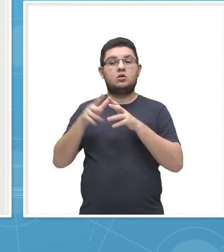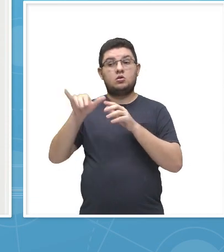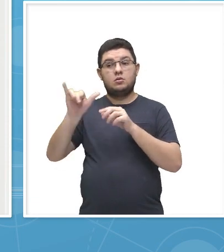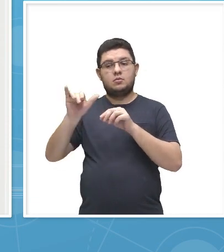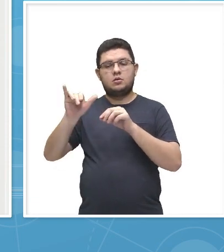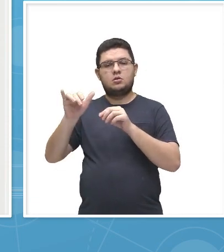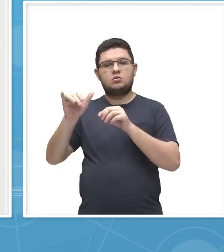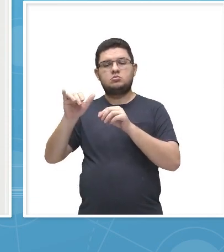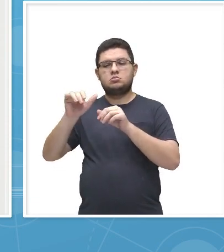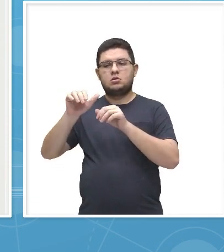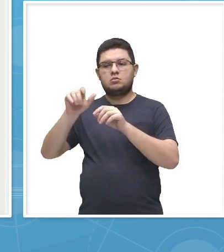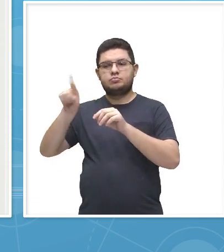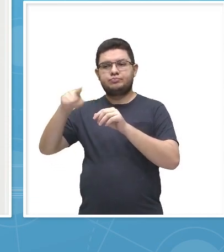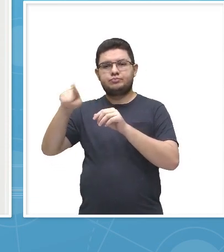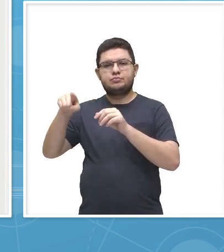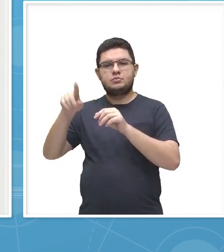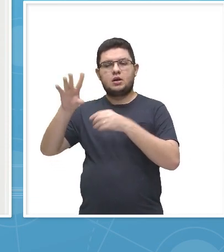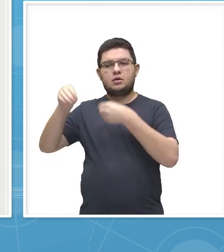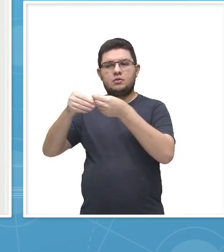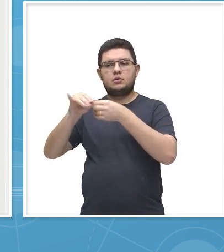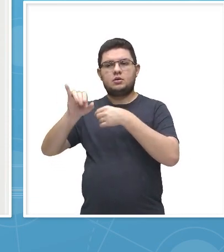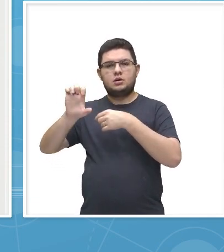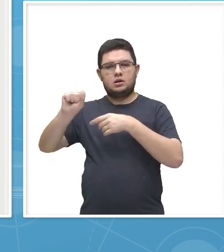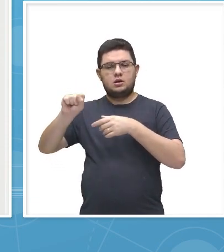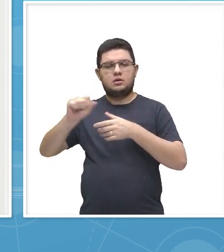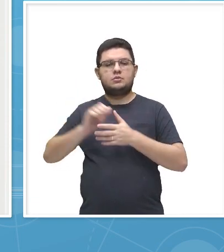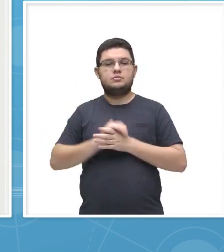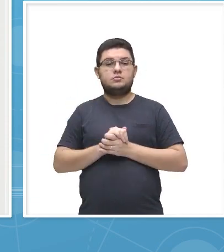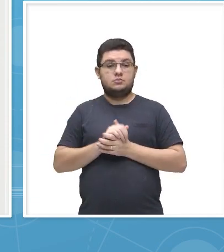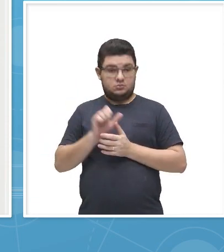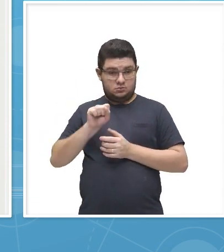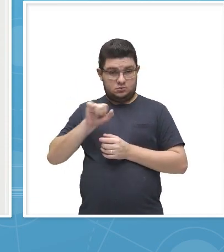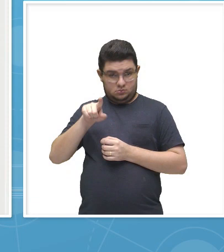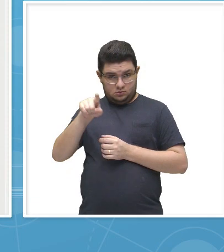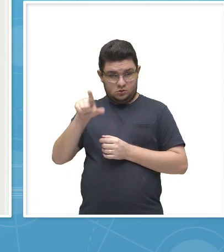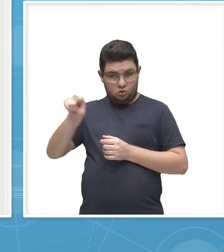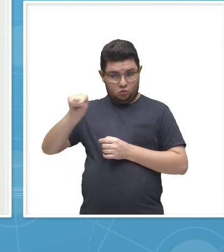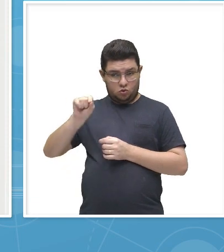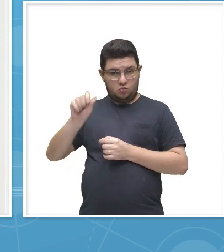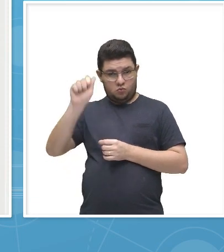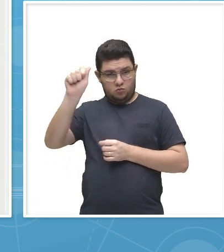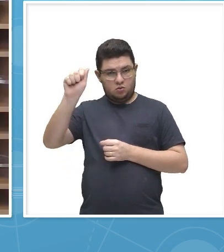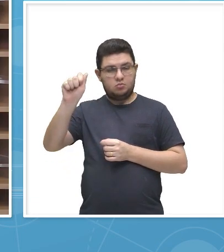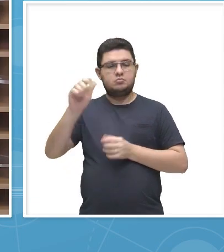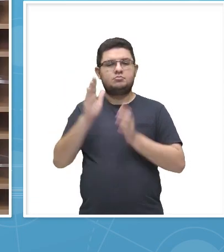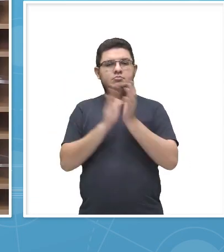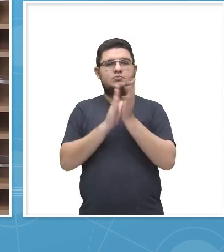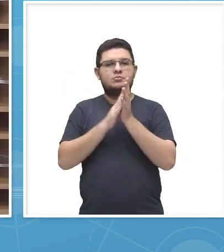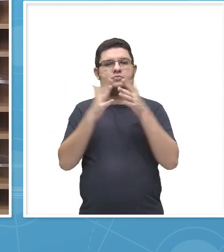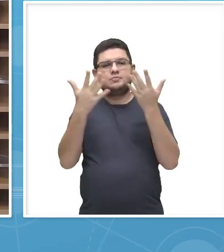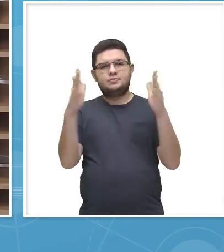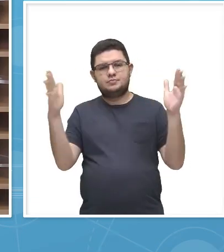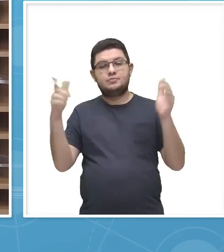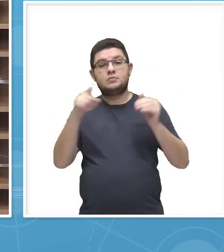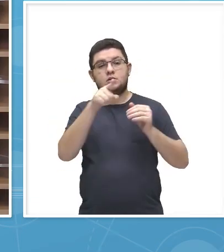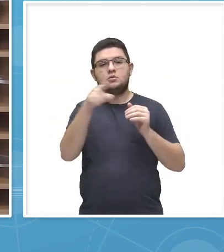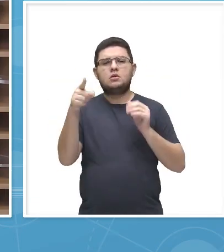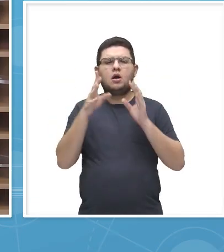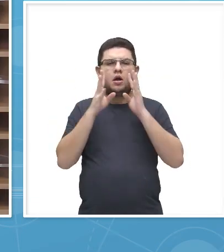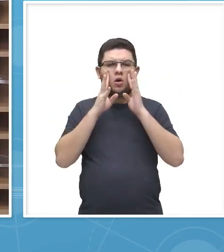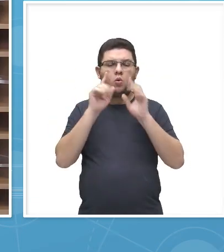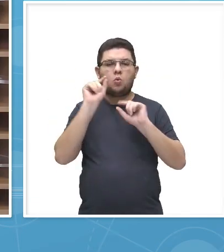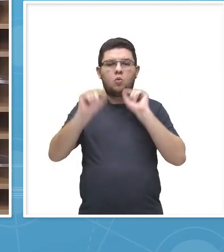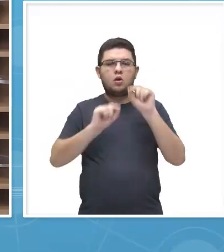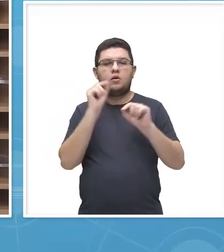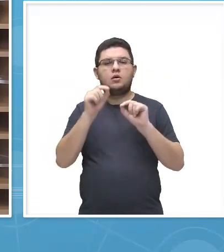substituir o Y por e s Então quem marcou alor e congratulationz Fique atento